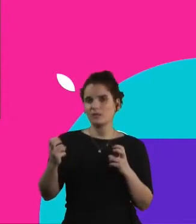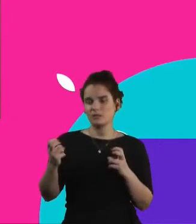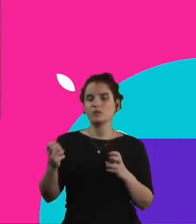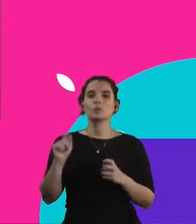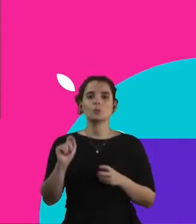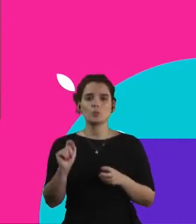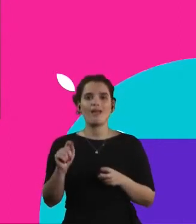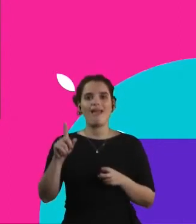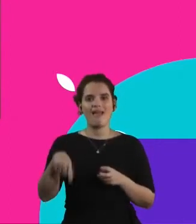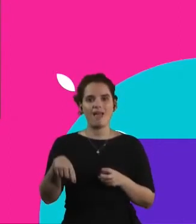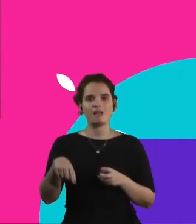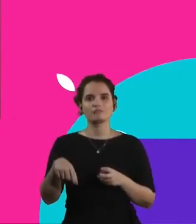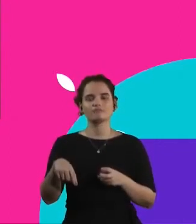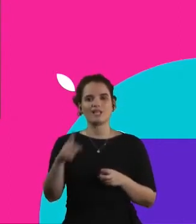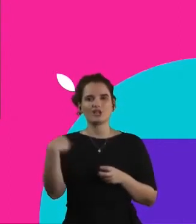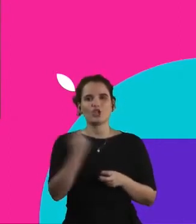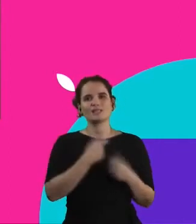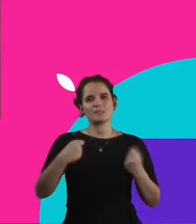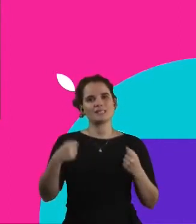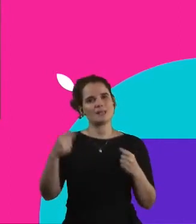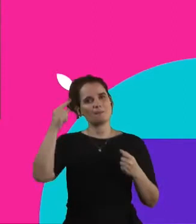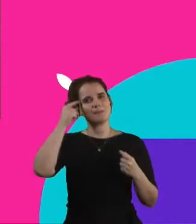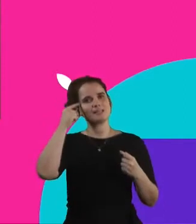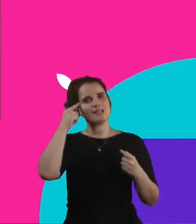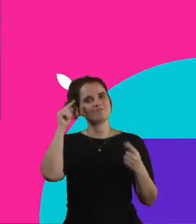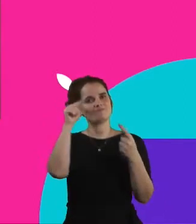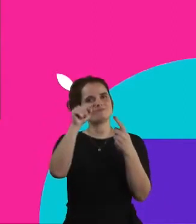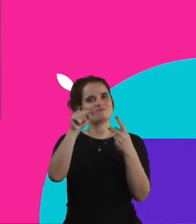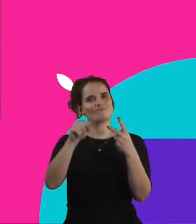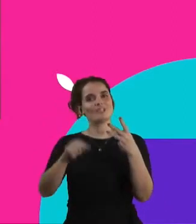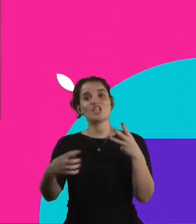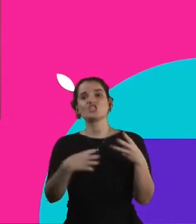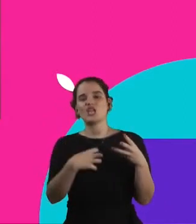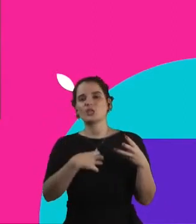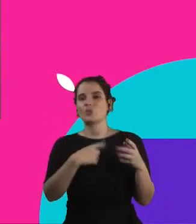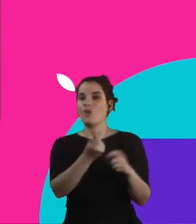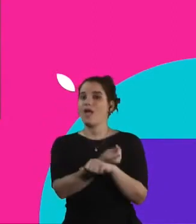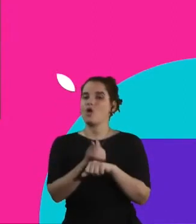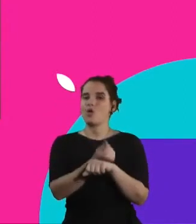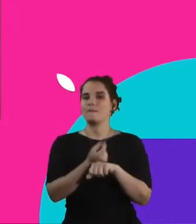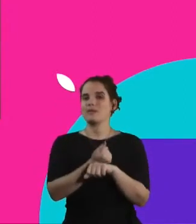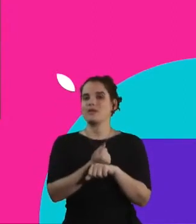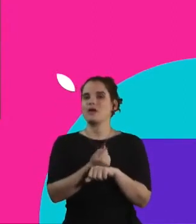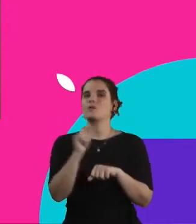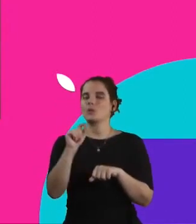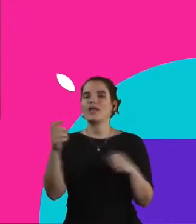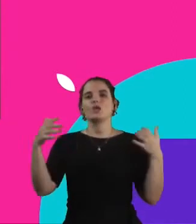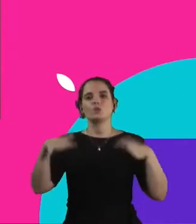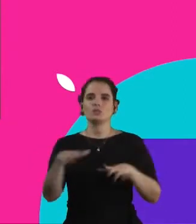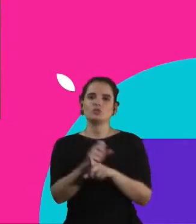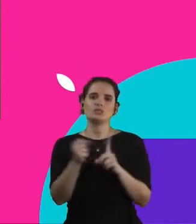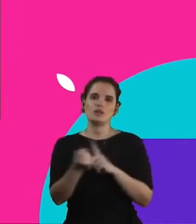entender, são os paradigmas que a gente precisa pensar numa nova forma de economia aonde você possa fazer inclusão